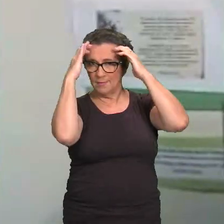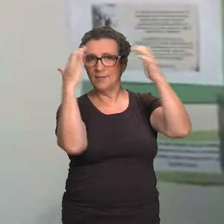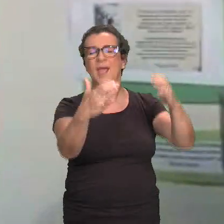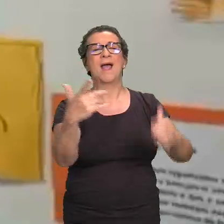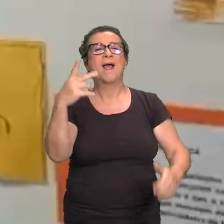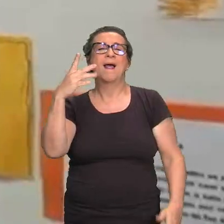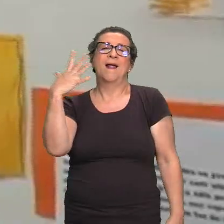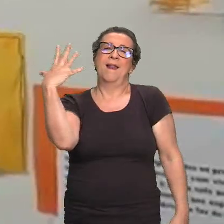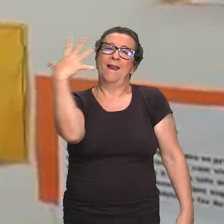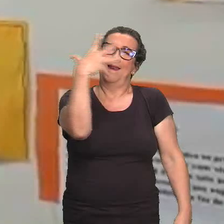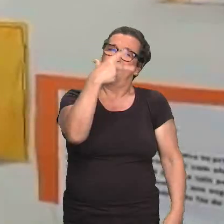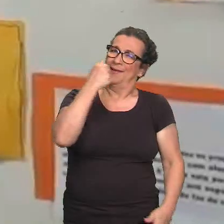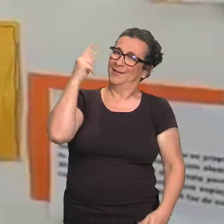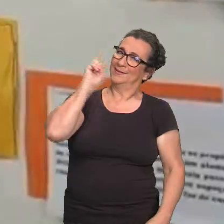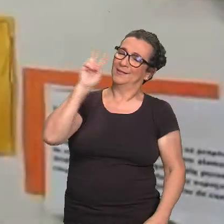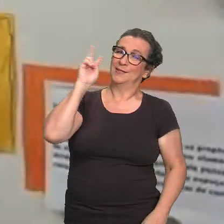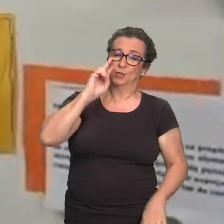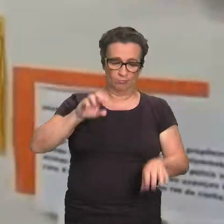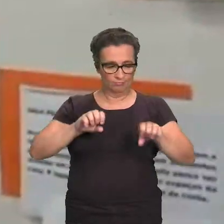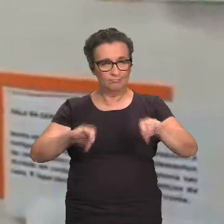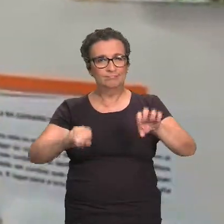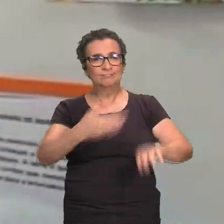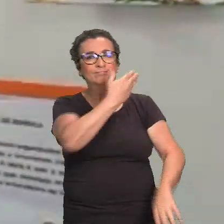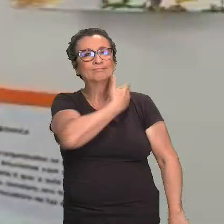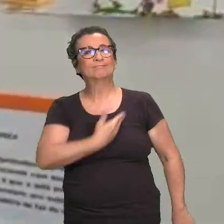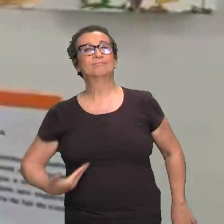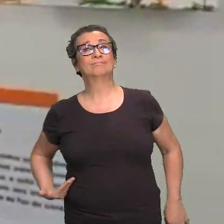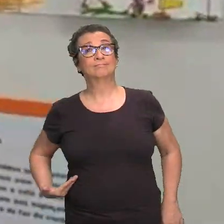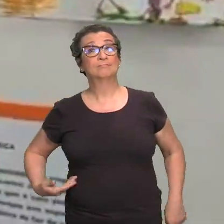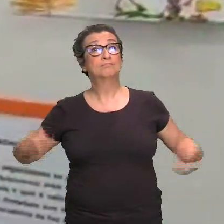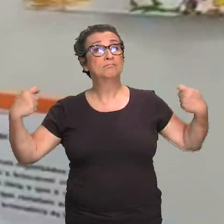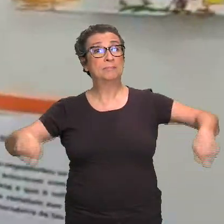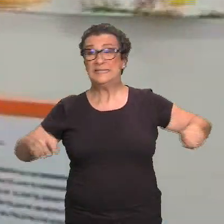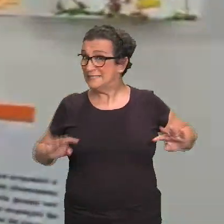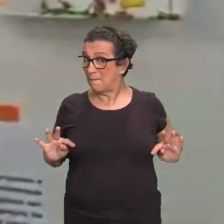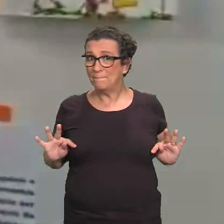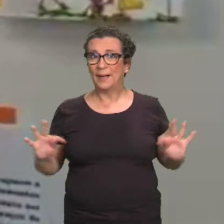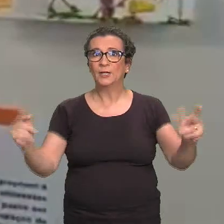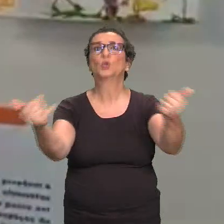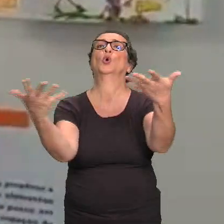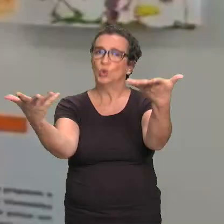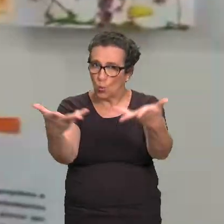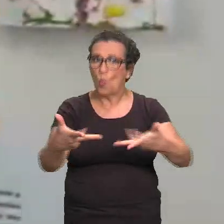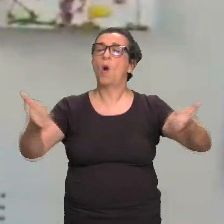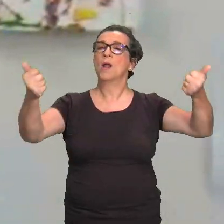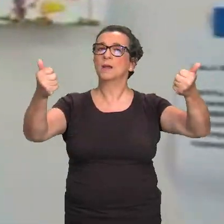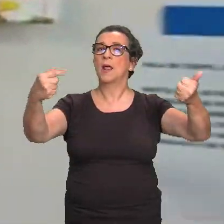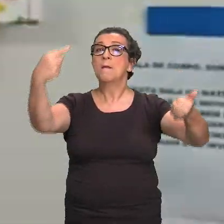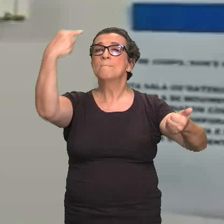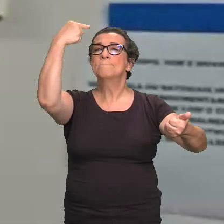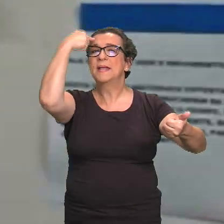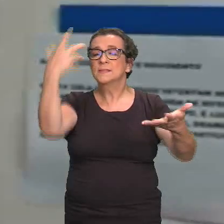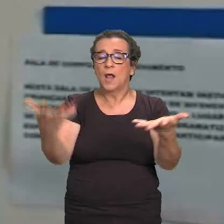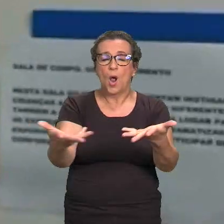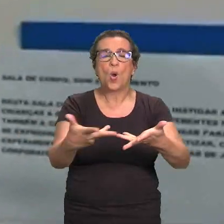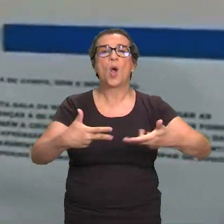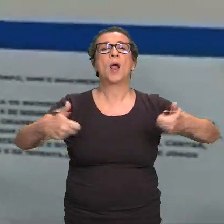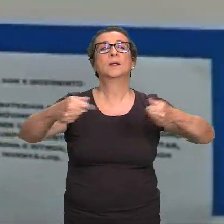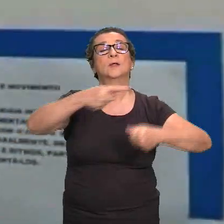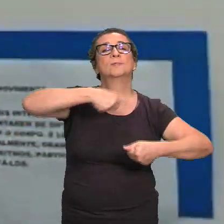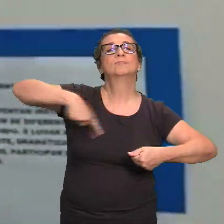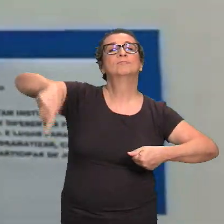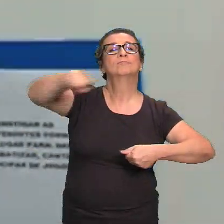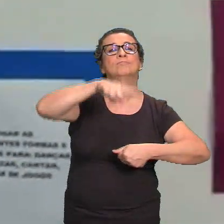história. Educação pública precisa ser para todos e de qualidade. Pensando na qualidade,